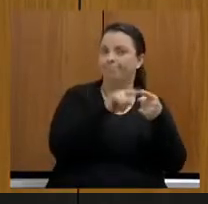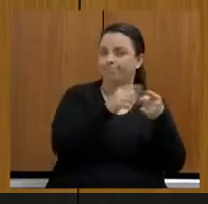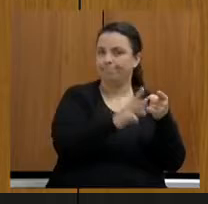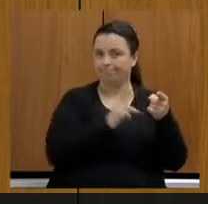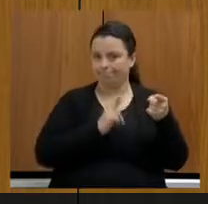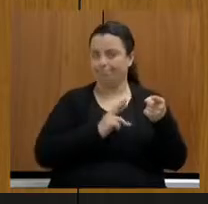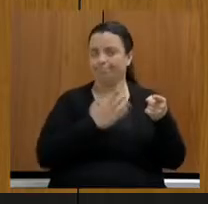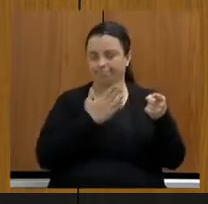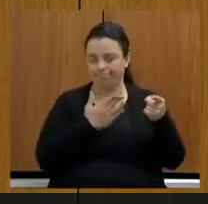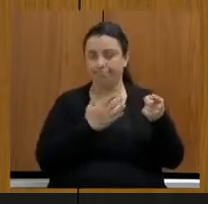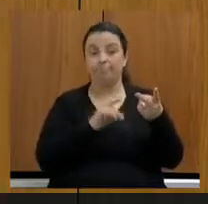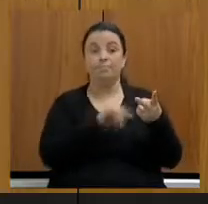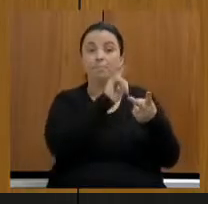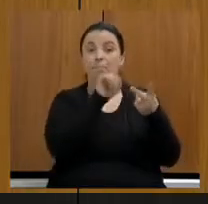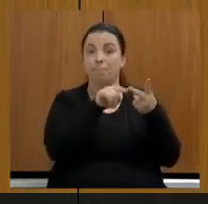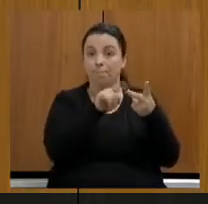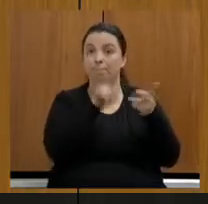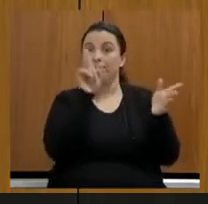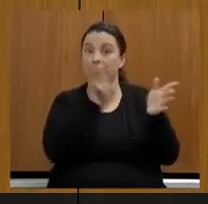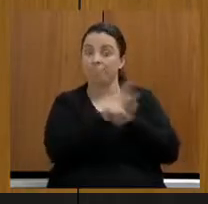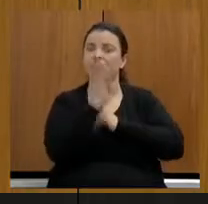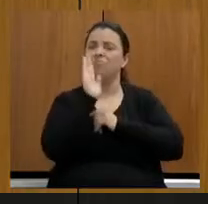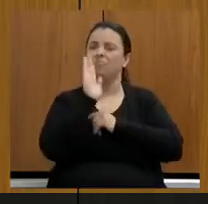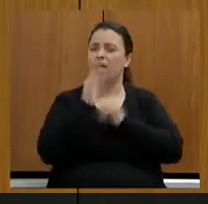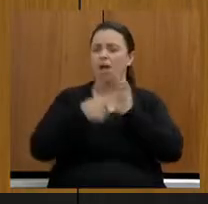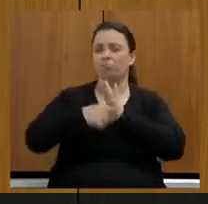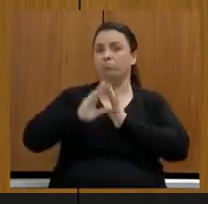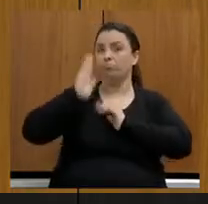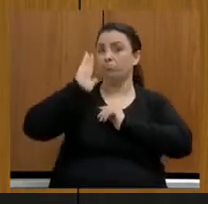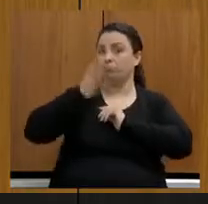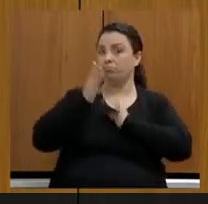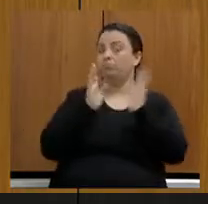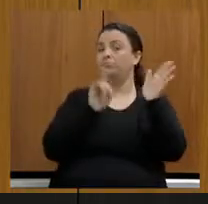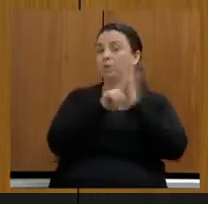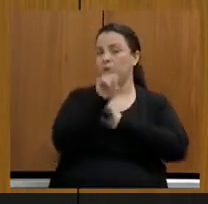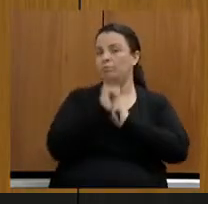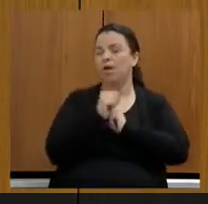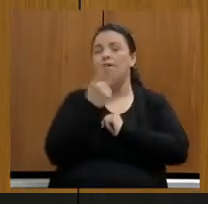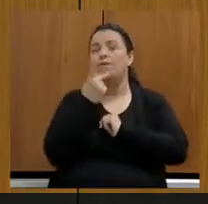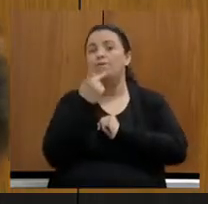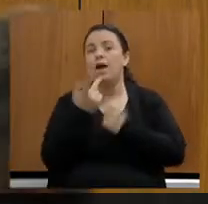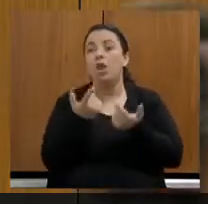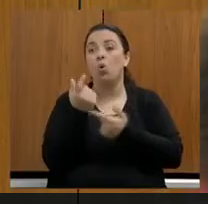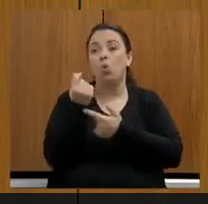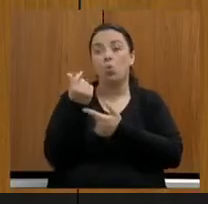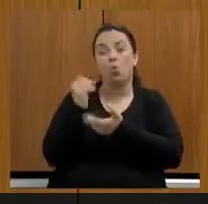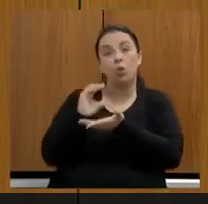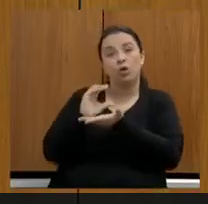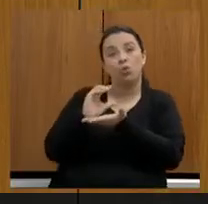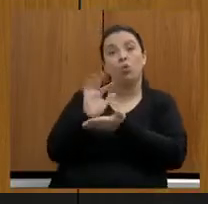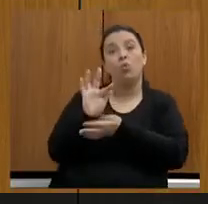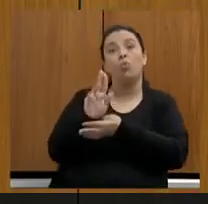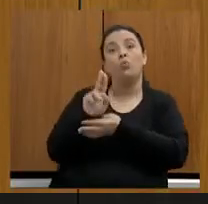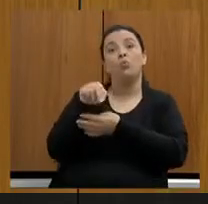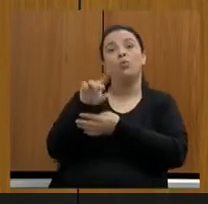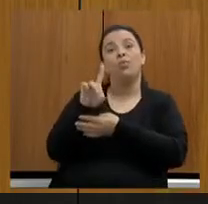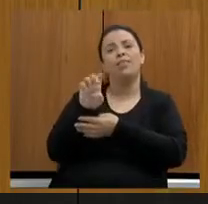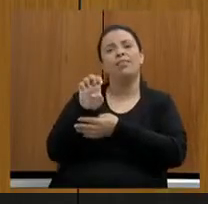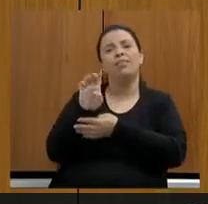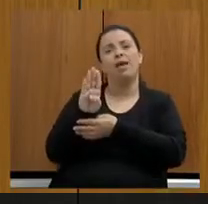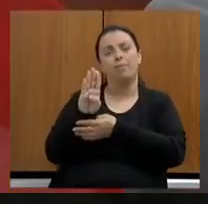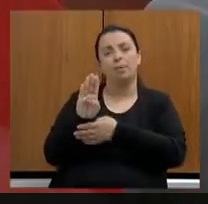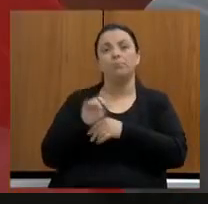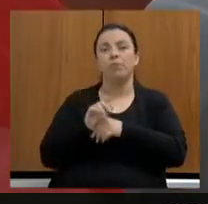segunda pergunta também já feita não é um assunto novo diz respeito aos recursos do fundeb tem os números que a gente vai